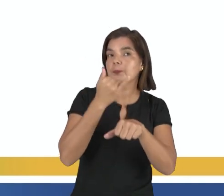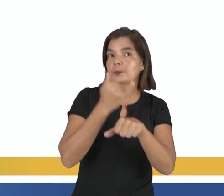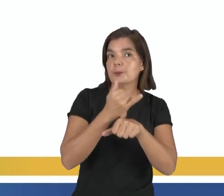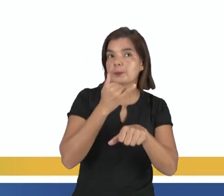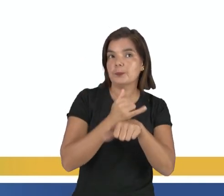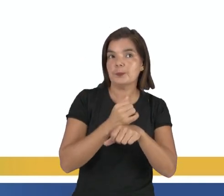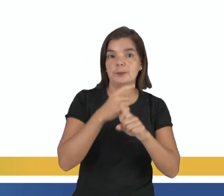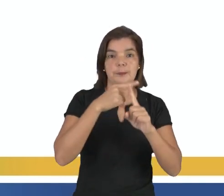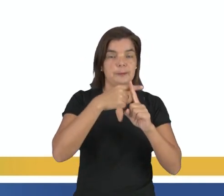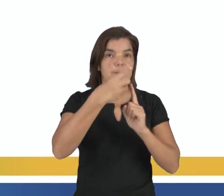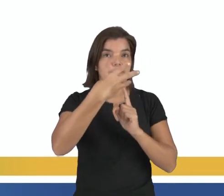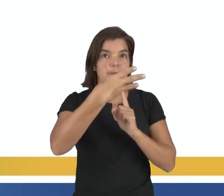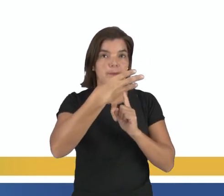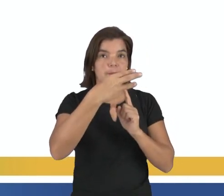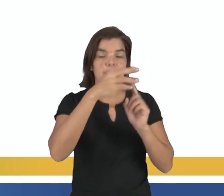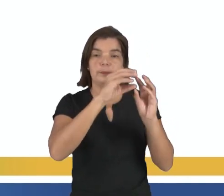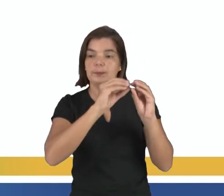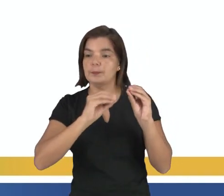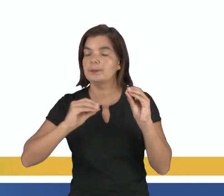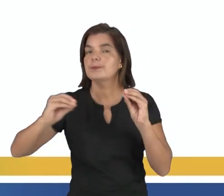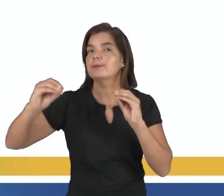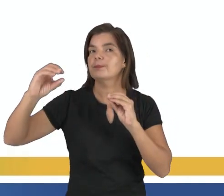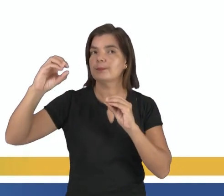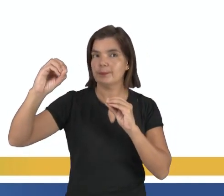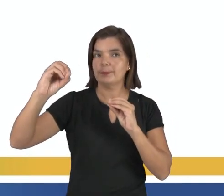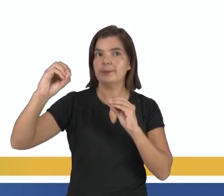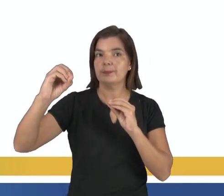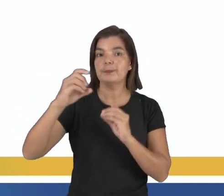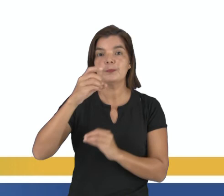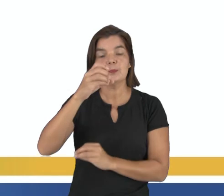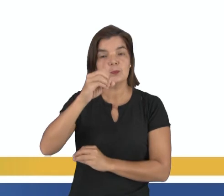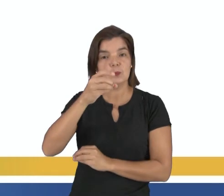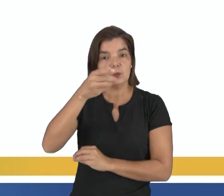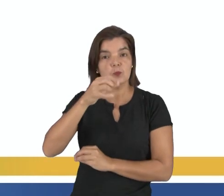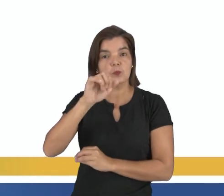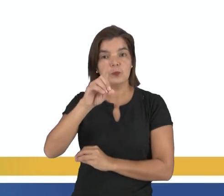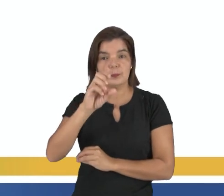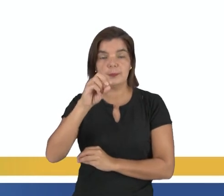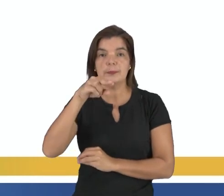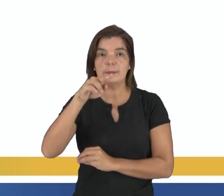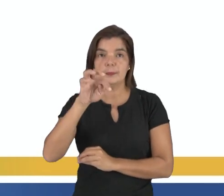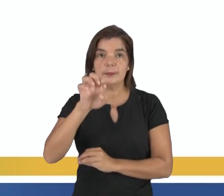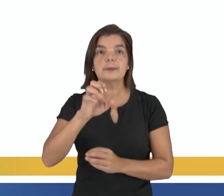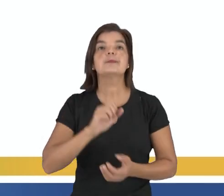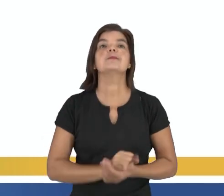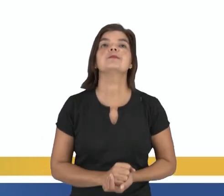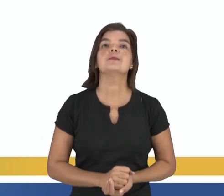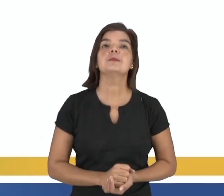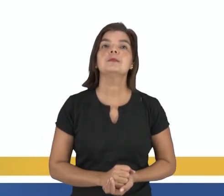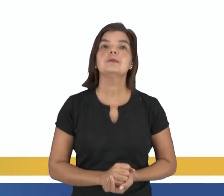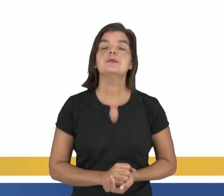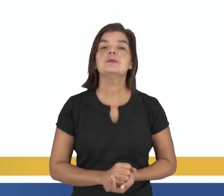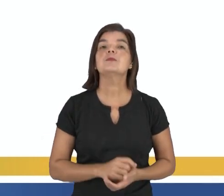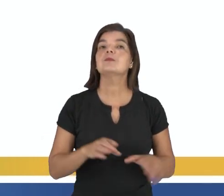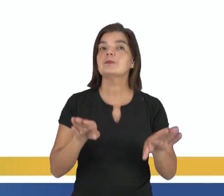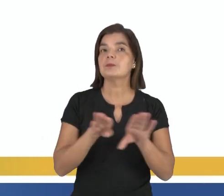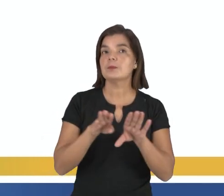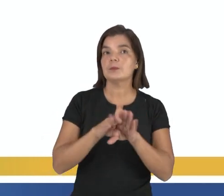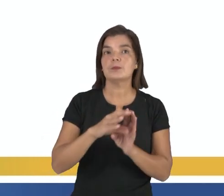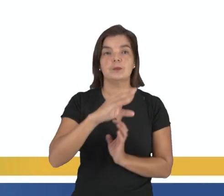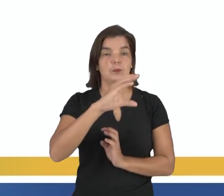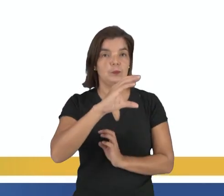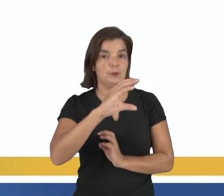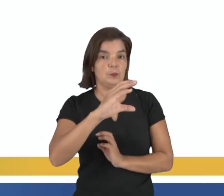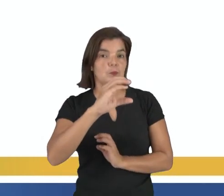de +3 para 0. Então, ele reduziu, é o agente oxidante. Quem variou também?